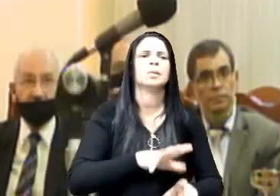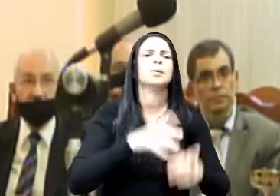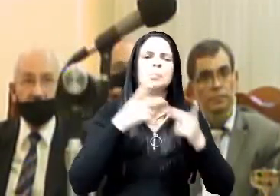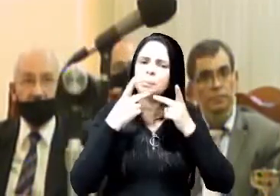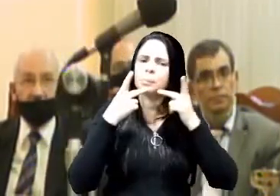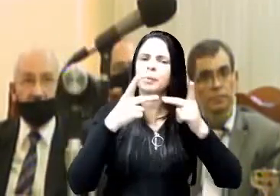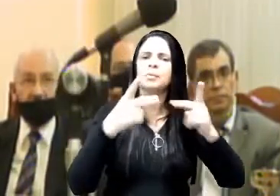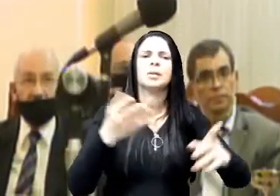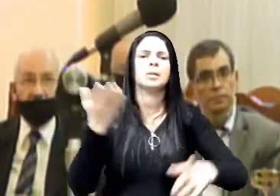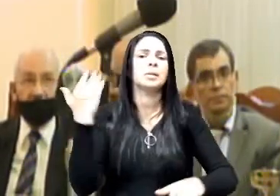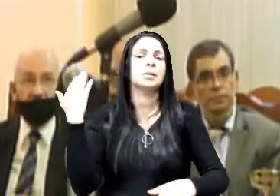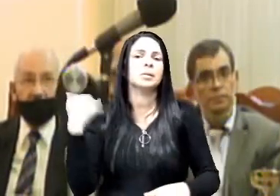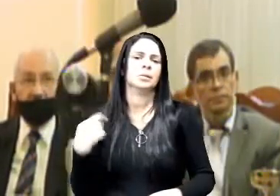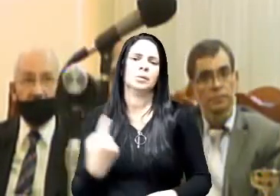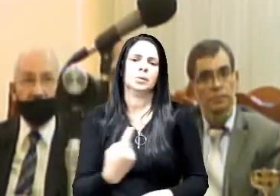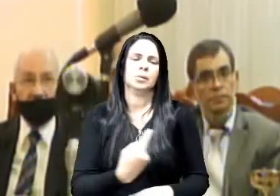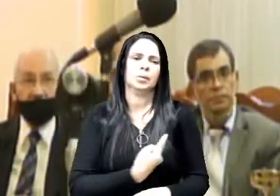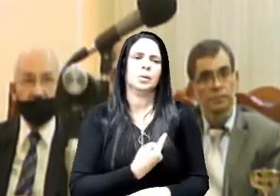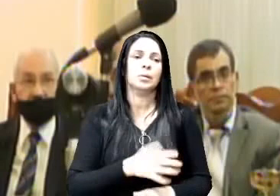Alegrai-vos.